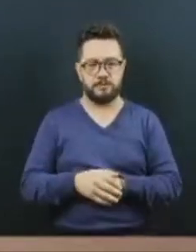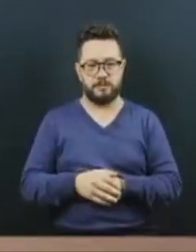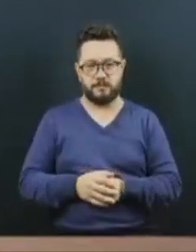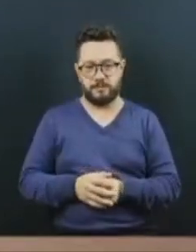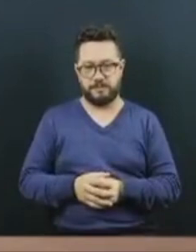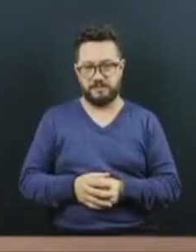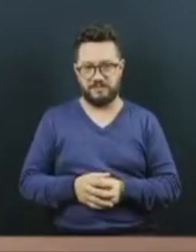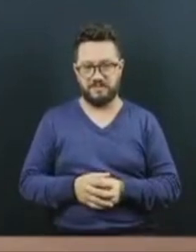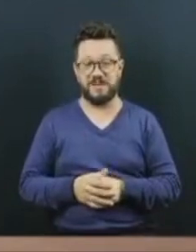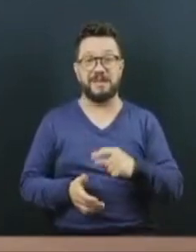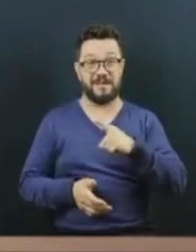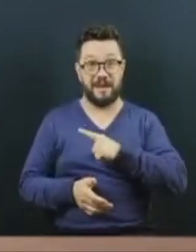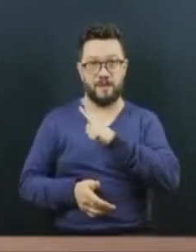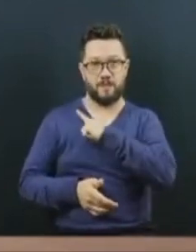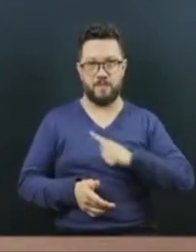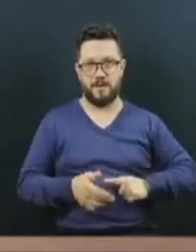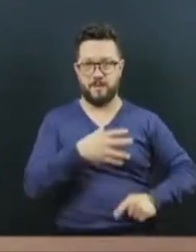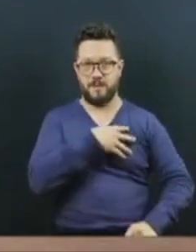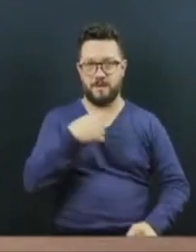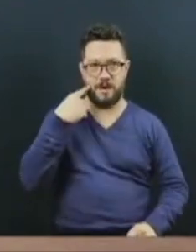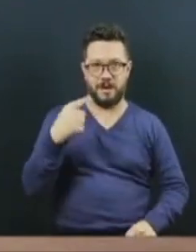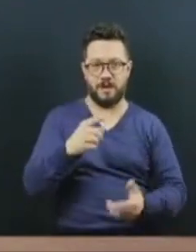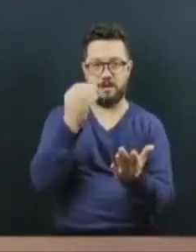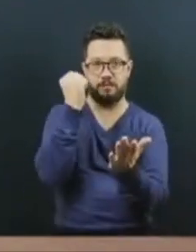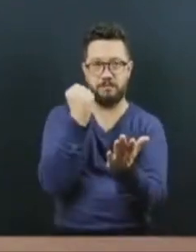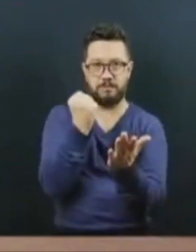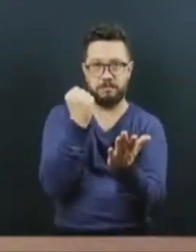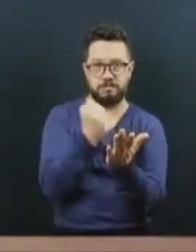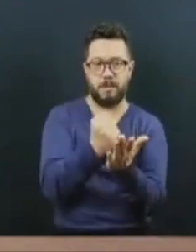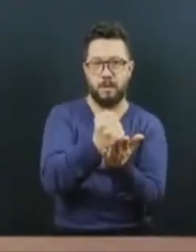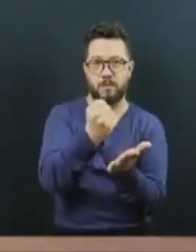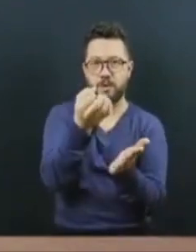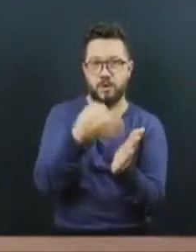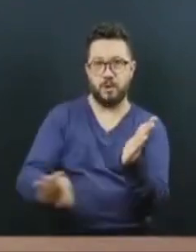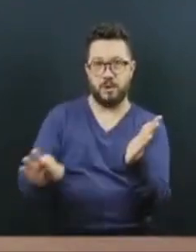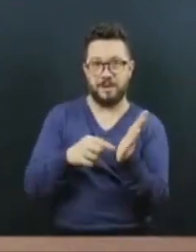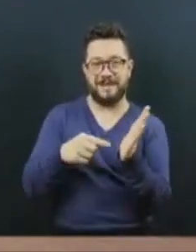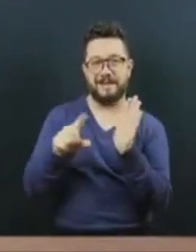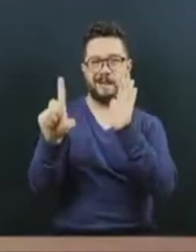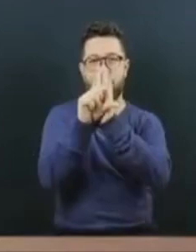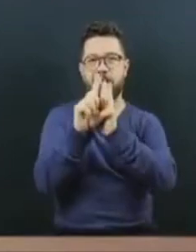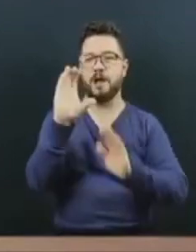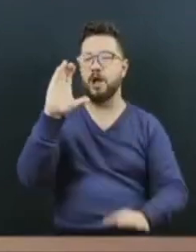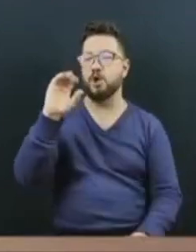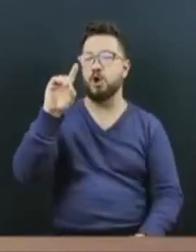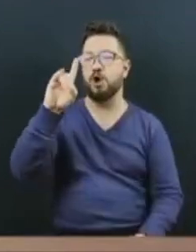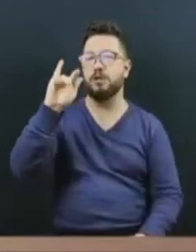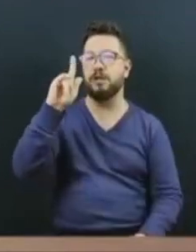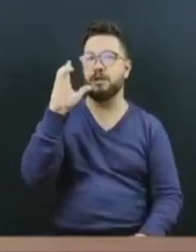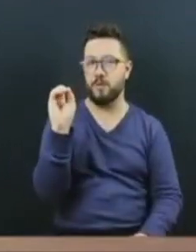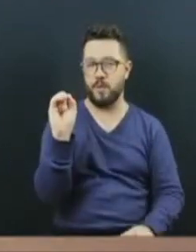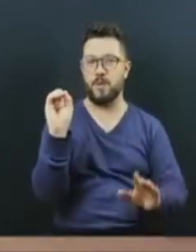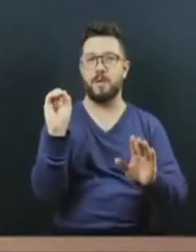lei estadual 21964 de 2024 que denomina denominada de código estadual da pessoa com Transtorno do espectro